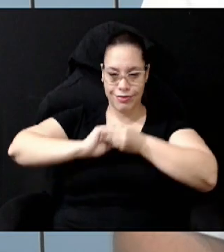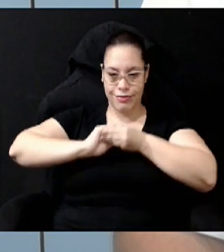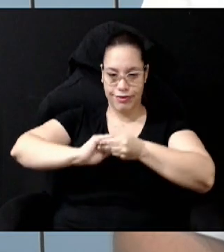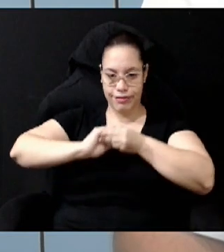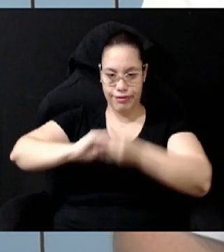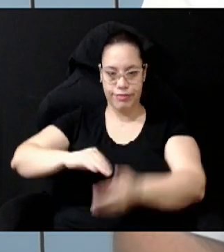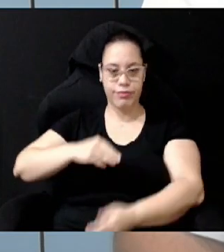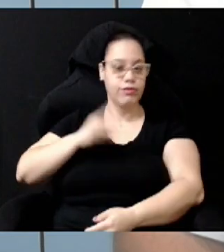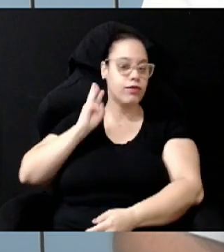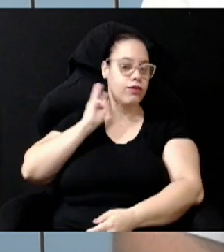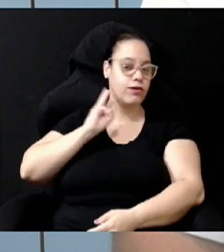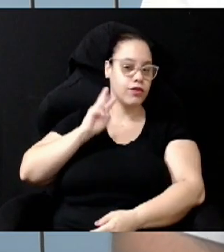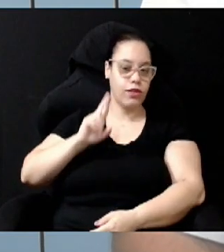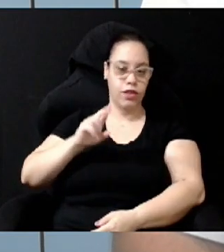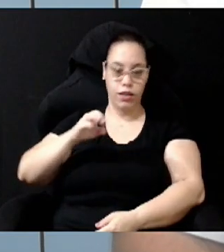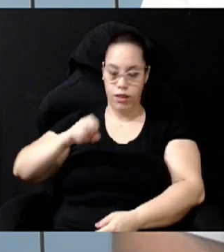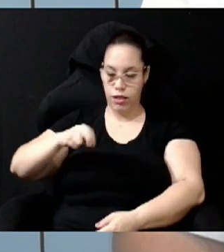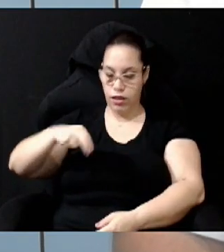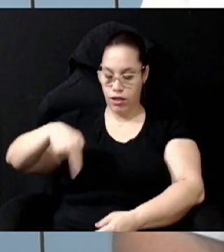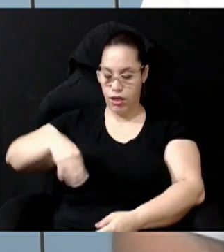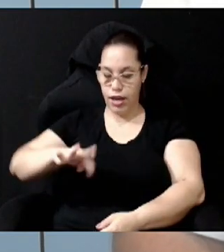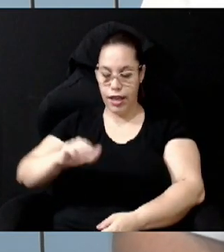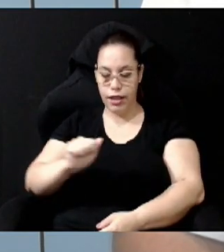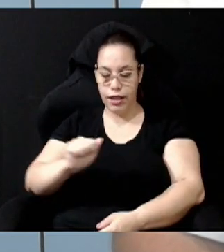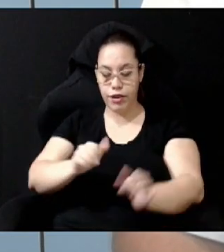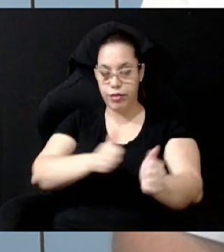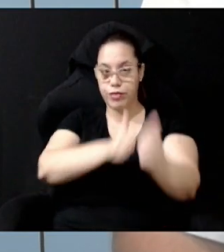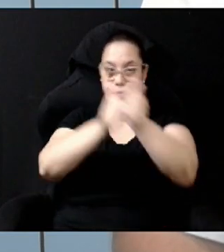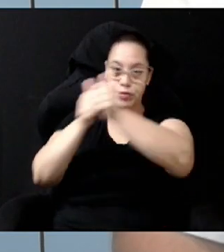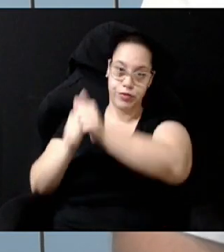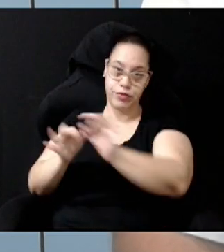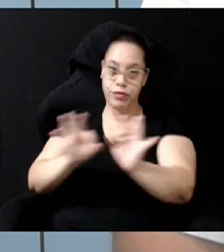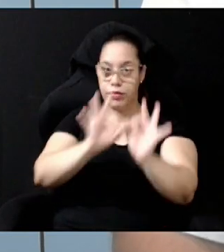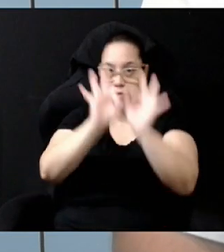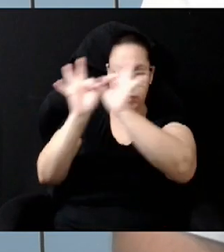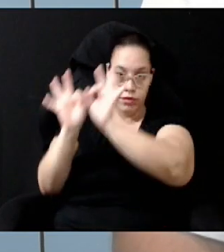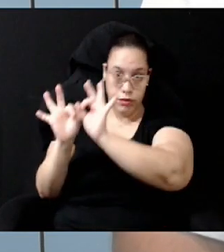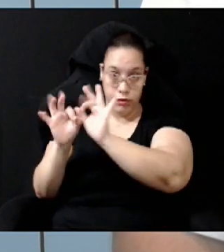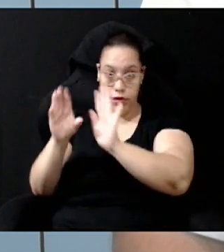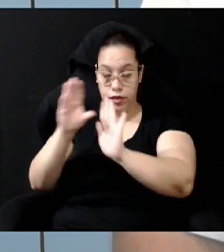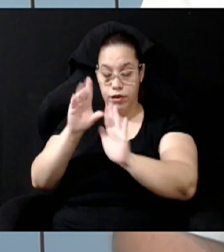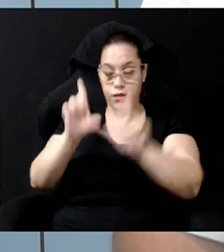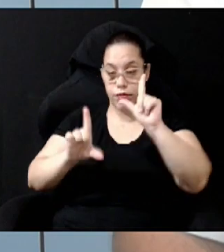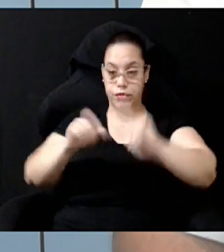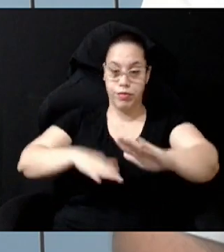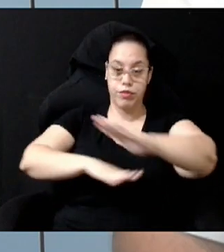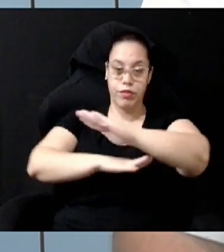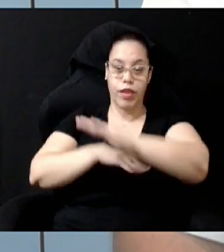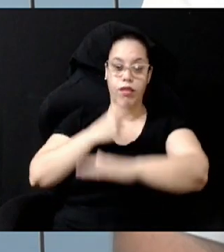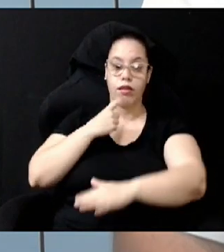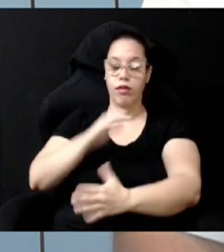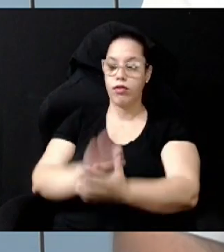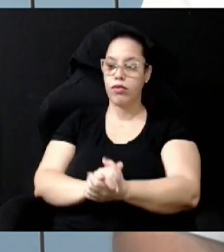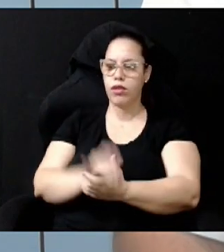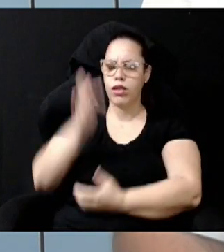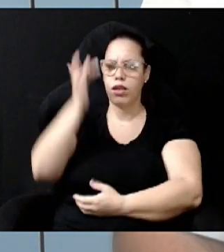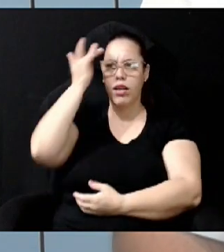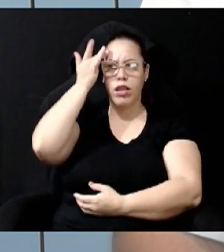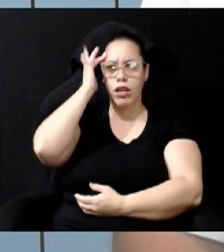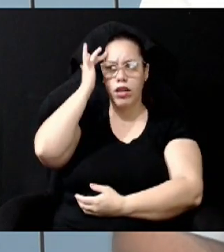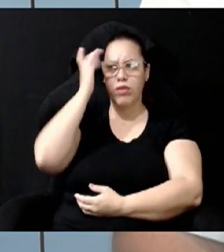Renata e quem nos acompanha pelas redes sociais e pela TV Câmara. Eu acho que esse cenário, Gabriel, que